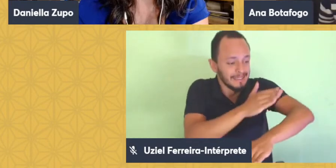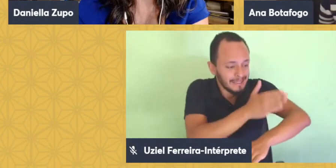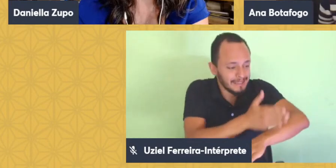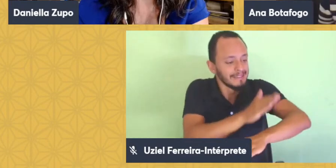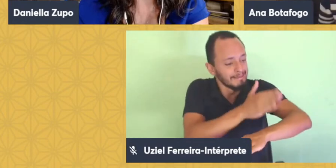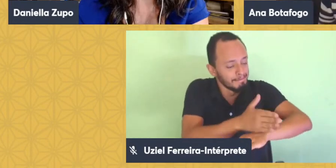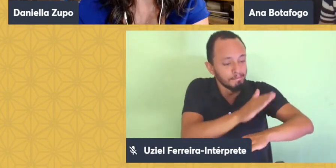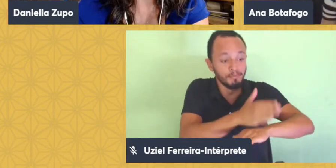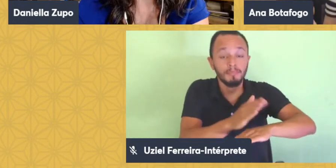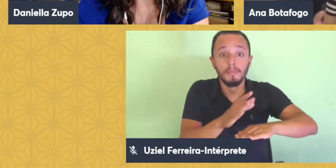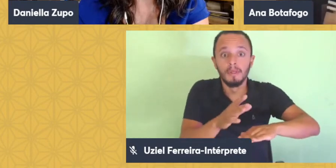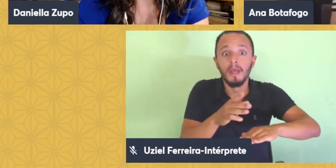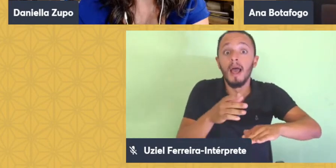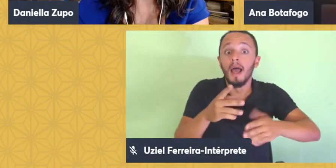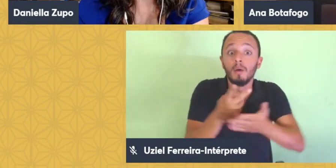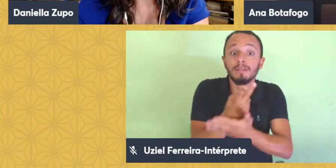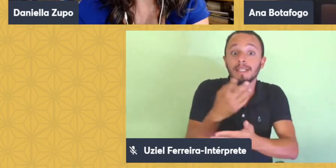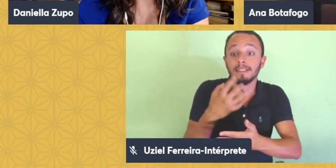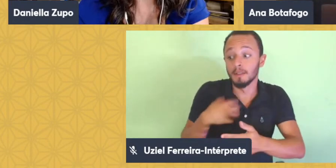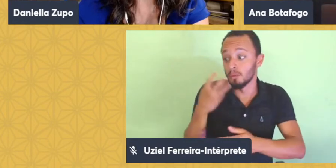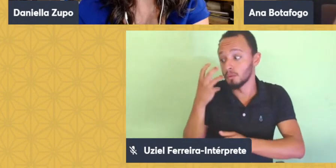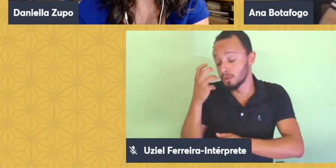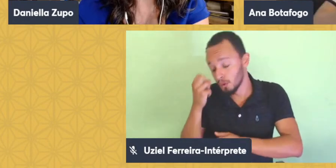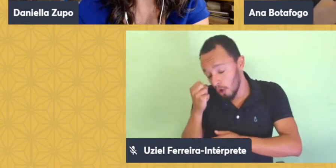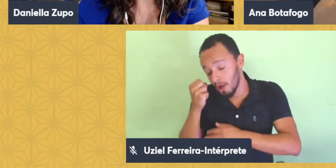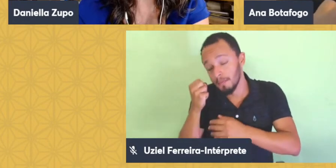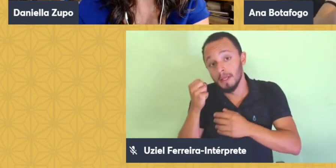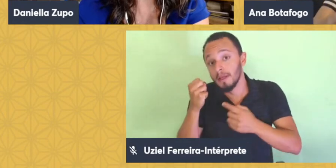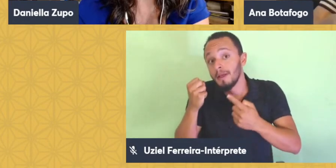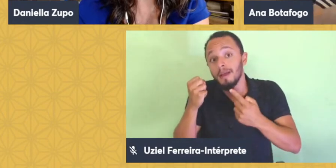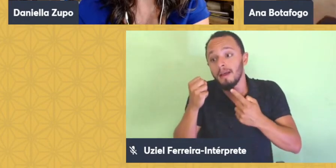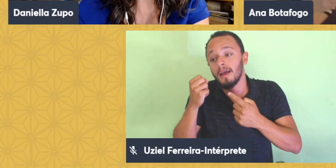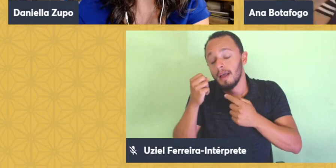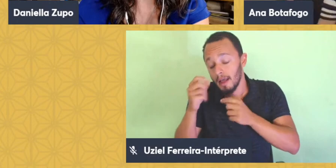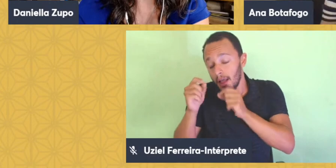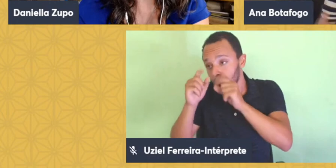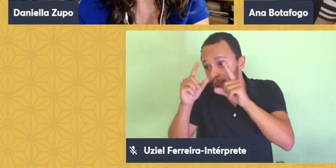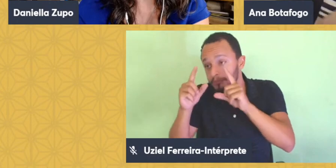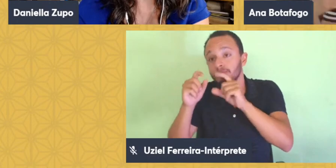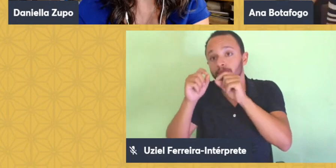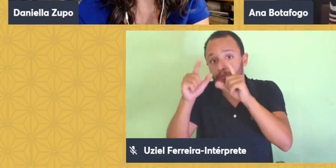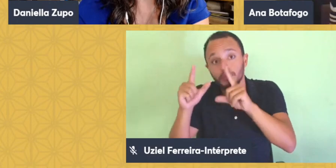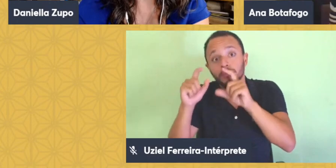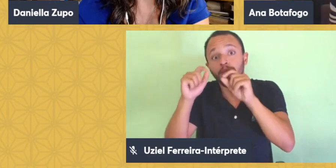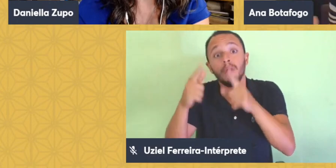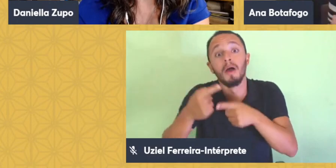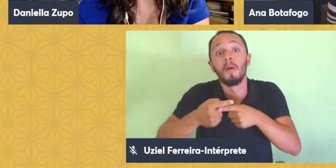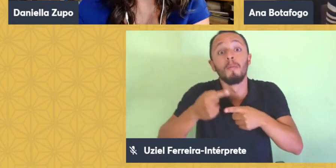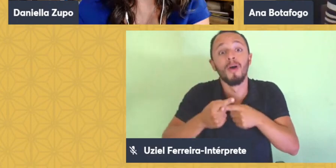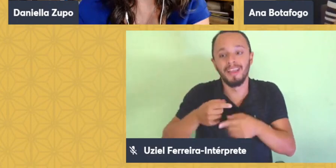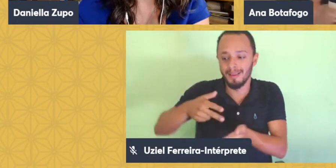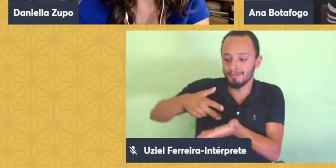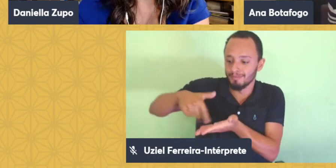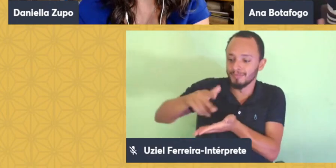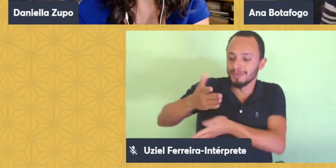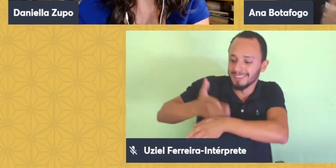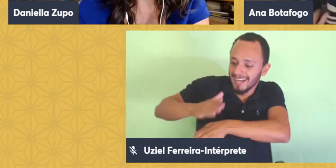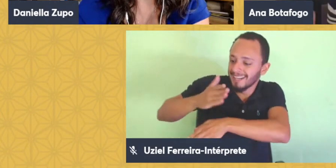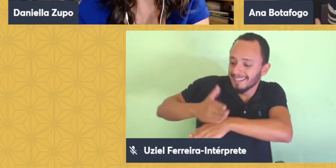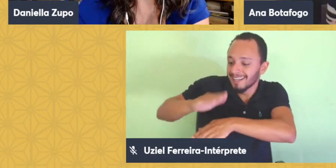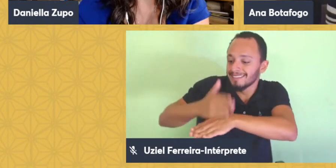comecei a acordar mais à noite porque eu tinha menos exigências E aí eu fui adaptando para quê a prece